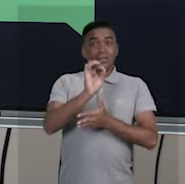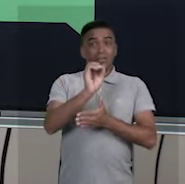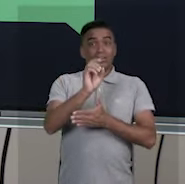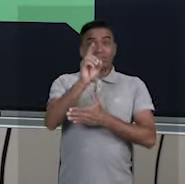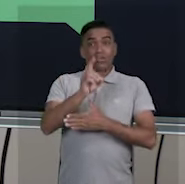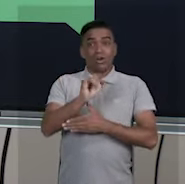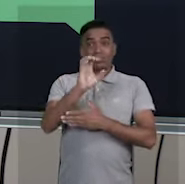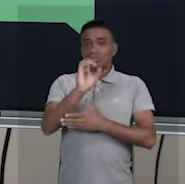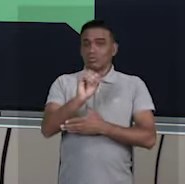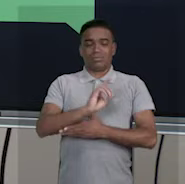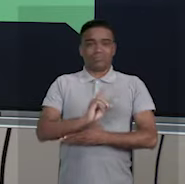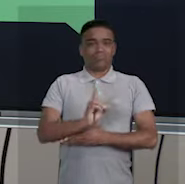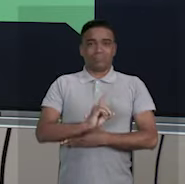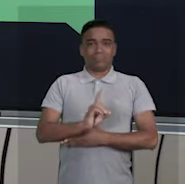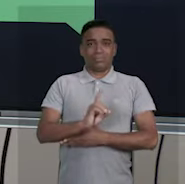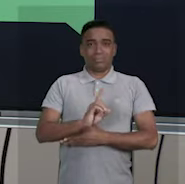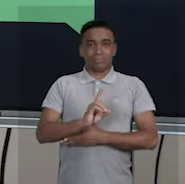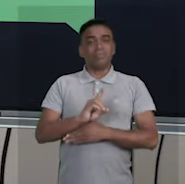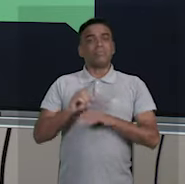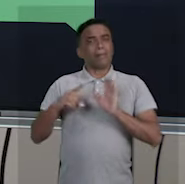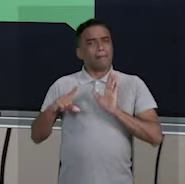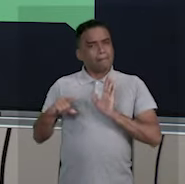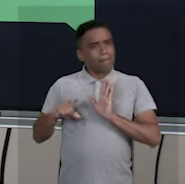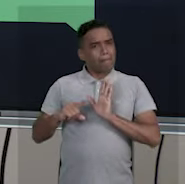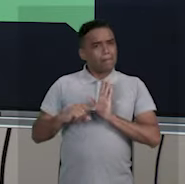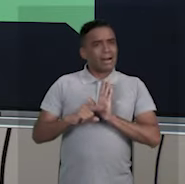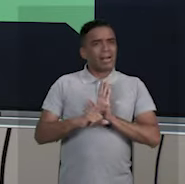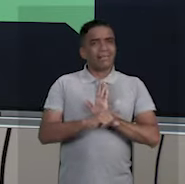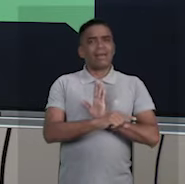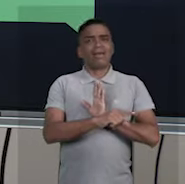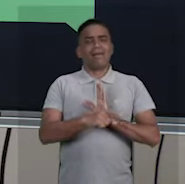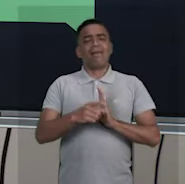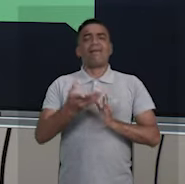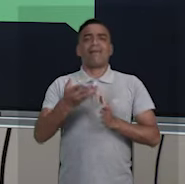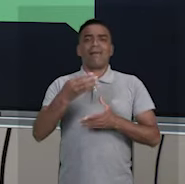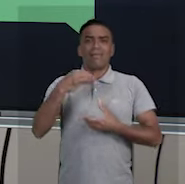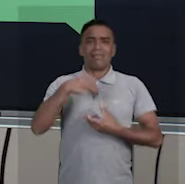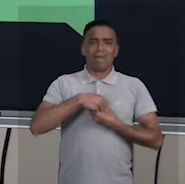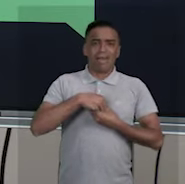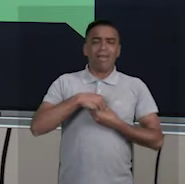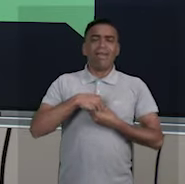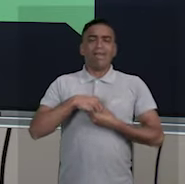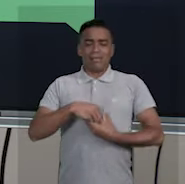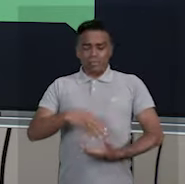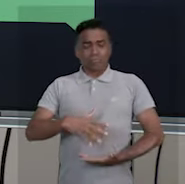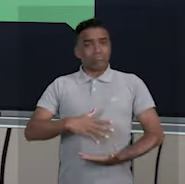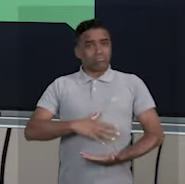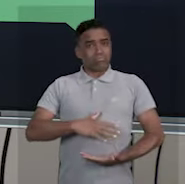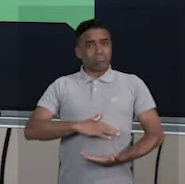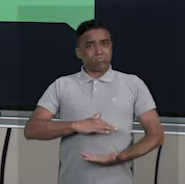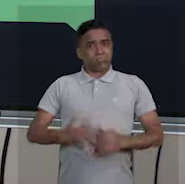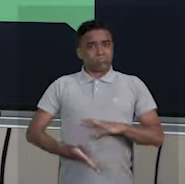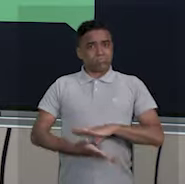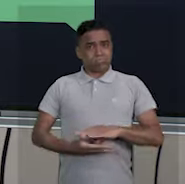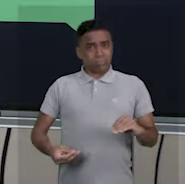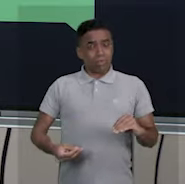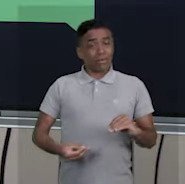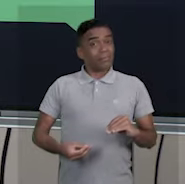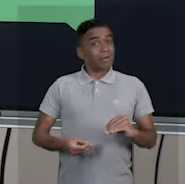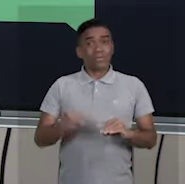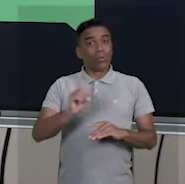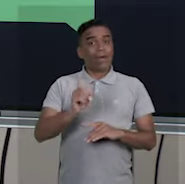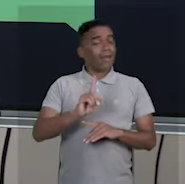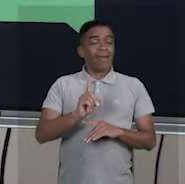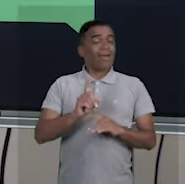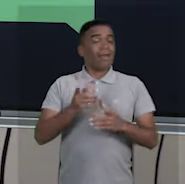que tem ali as bactérias também presentes que atuam no nosso sistema digestório, mas não é um produto de excreção.